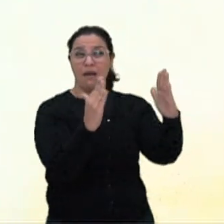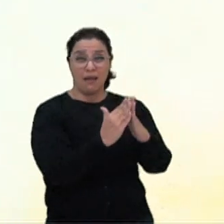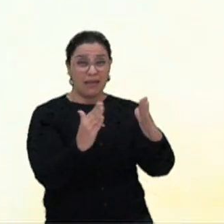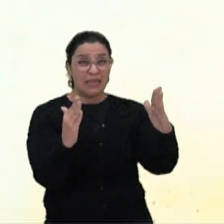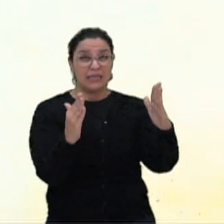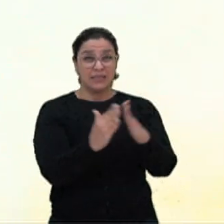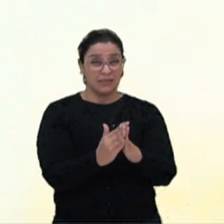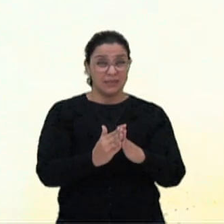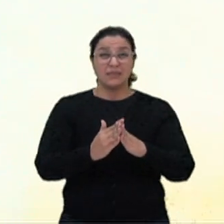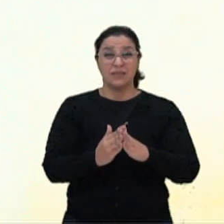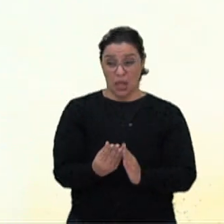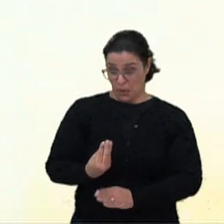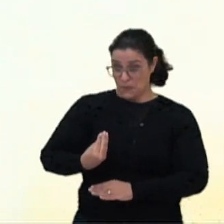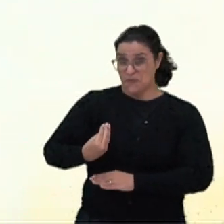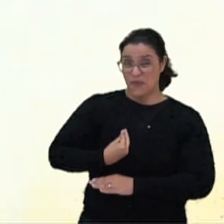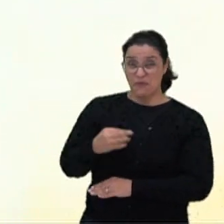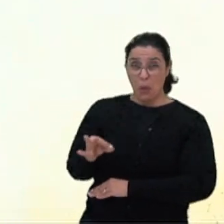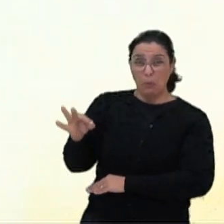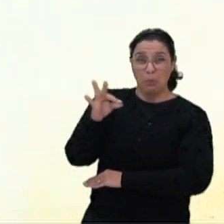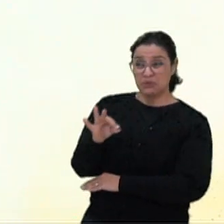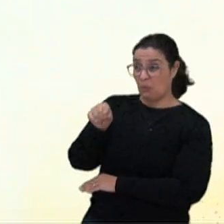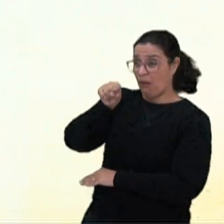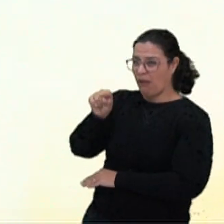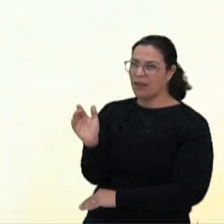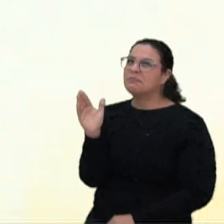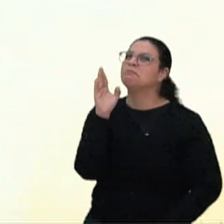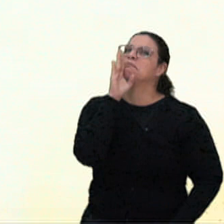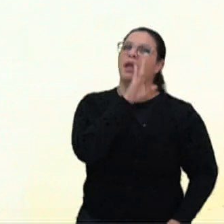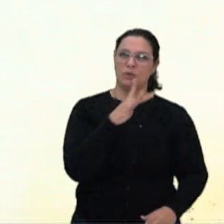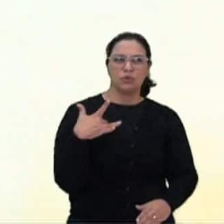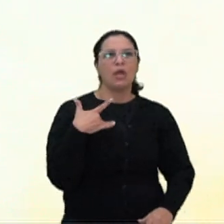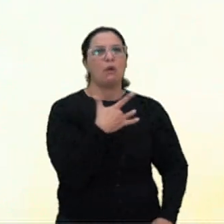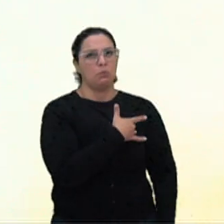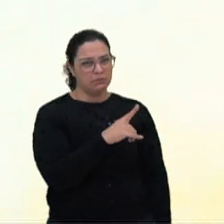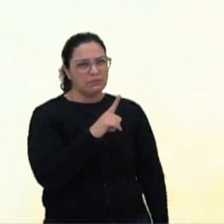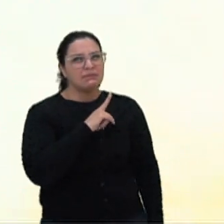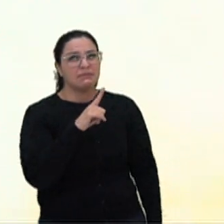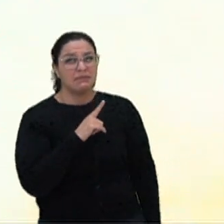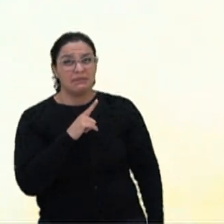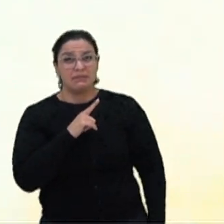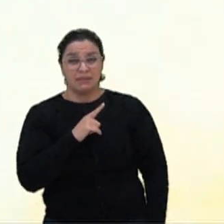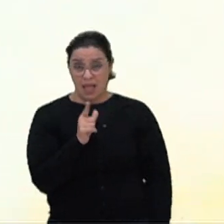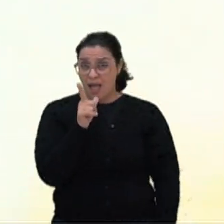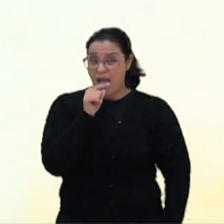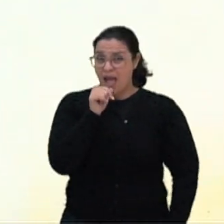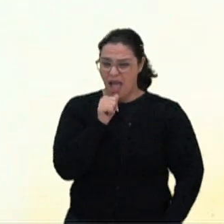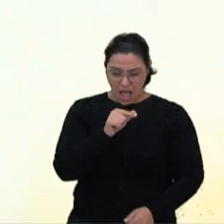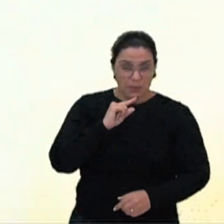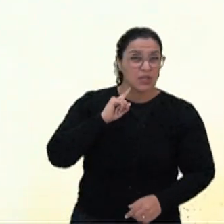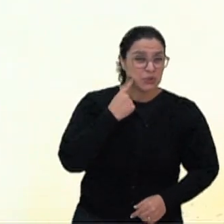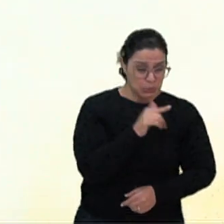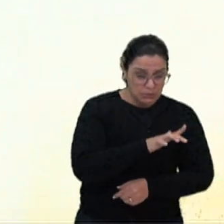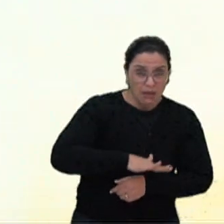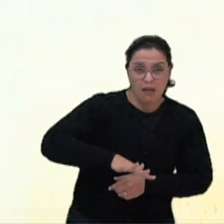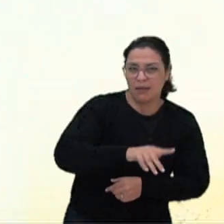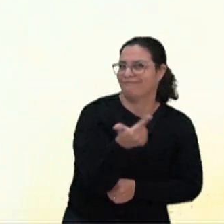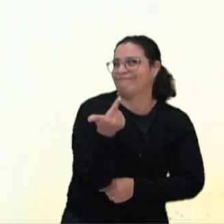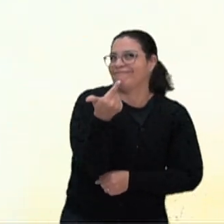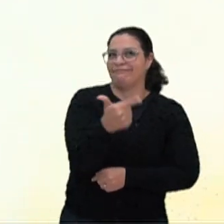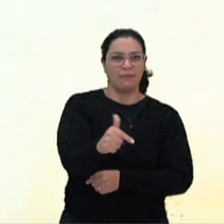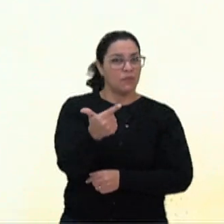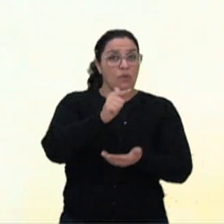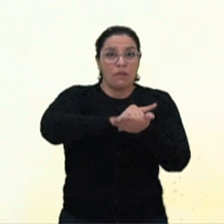deixe ficar vivo quem te deixa assim tão mal. Não deixe água parada, limpe todo o